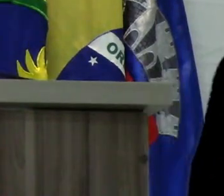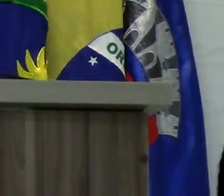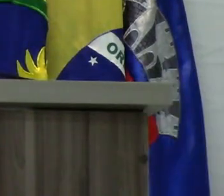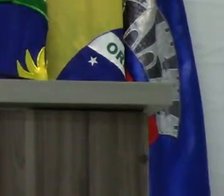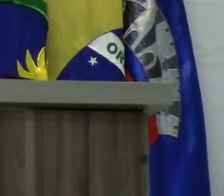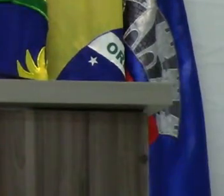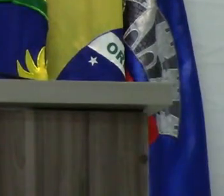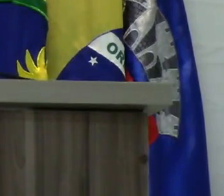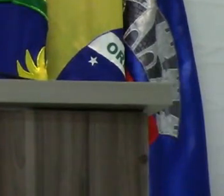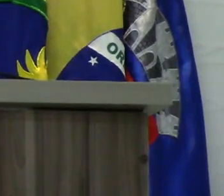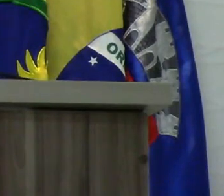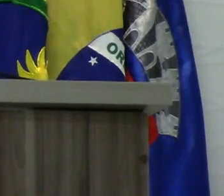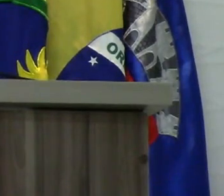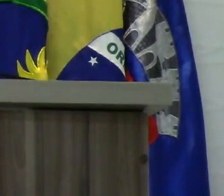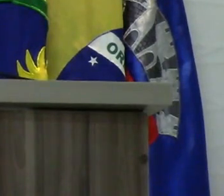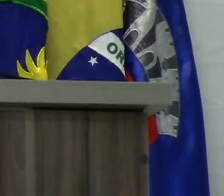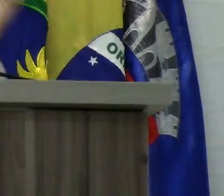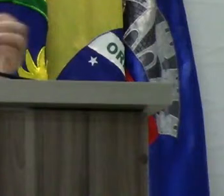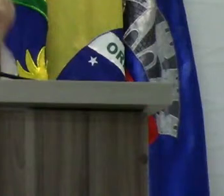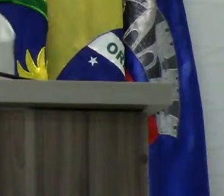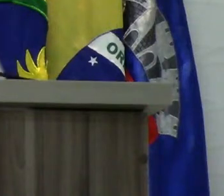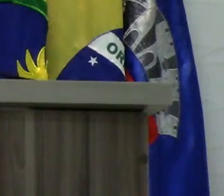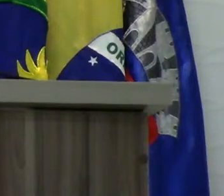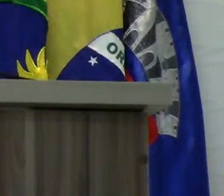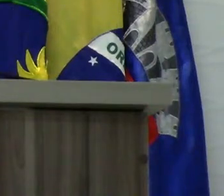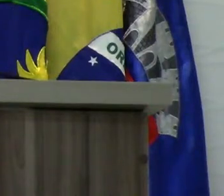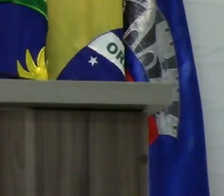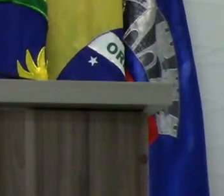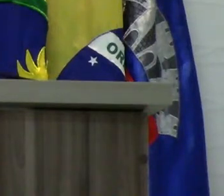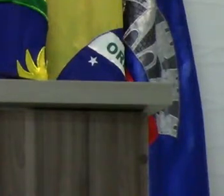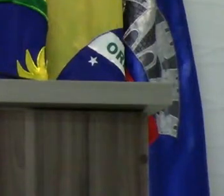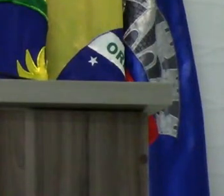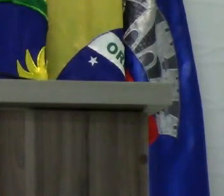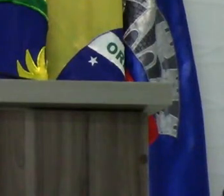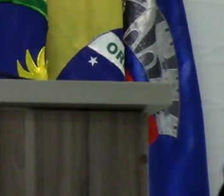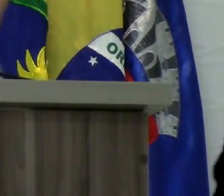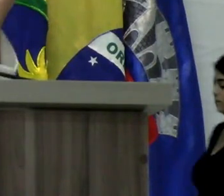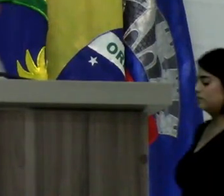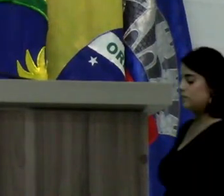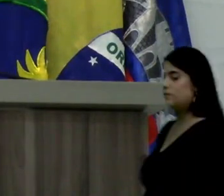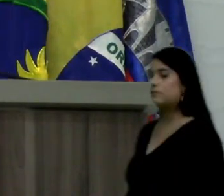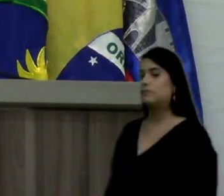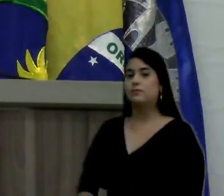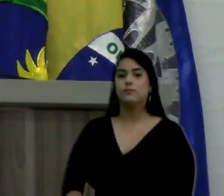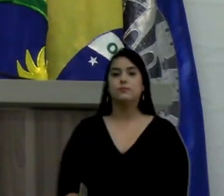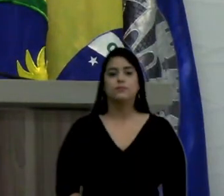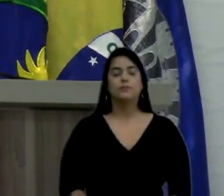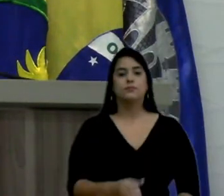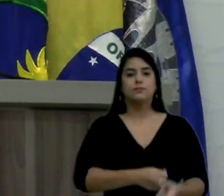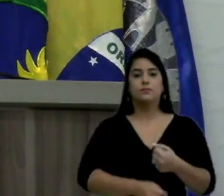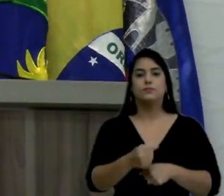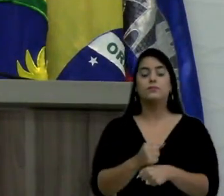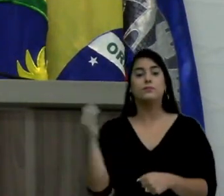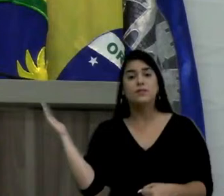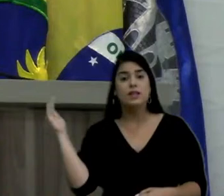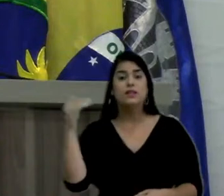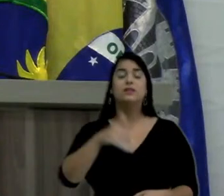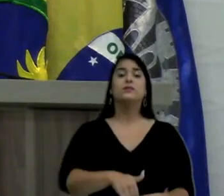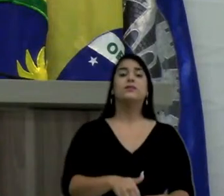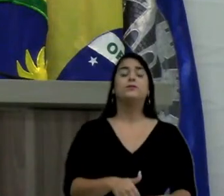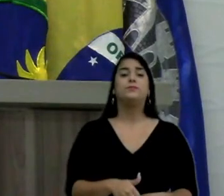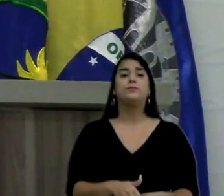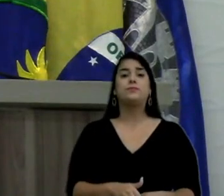de tratores mas é como o vereador aqui já citou já hoje o ano que vem Será que vai ter a mesma